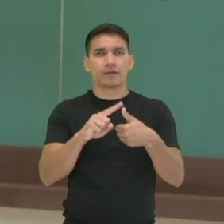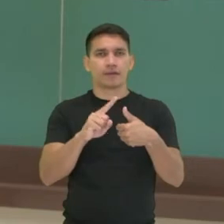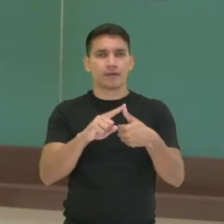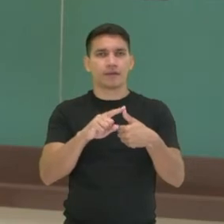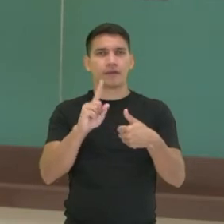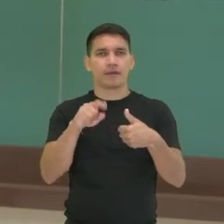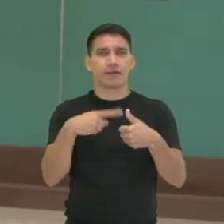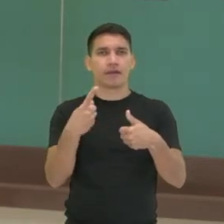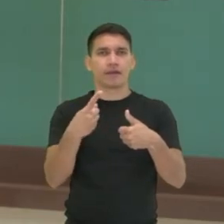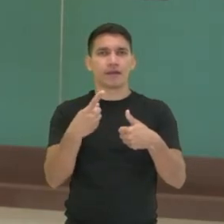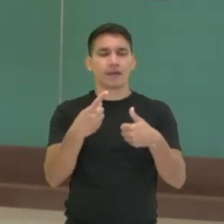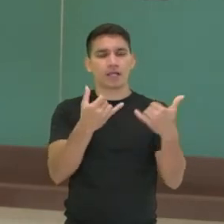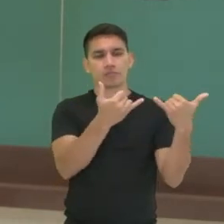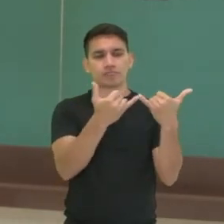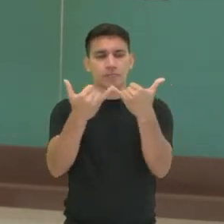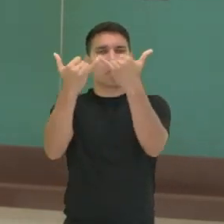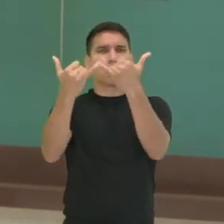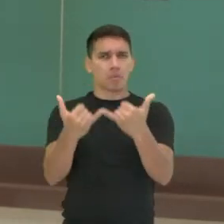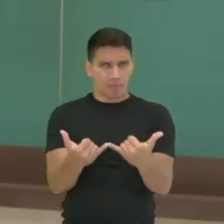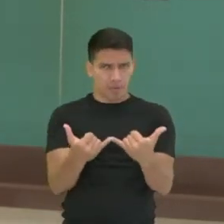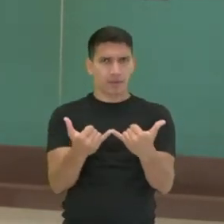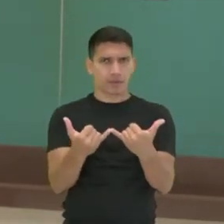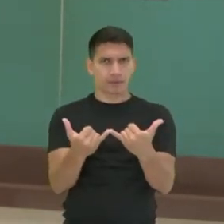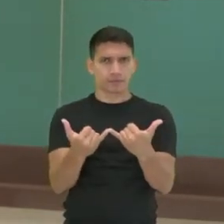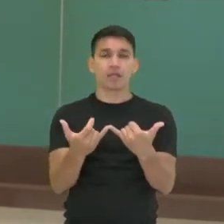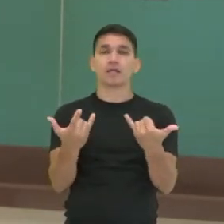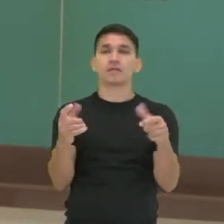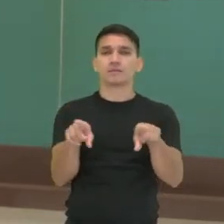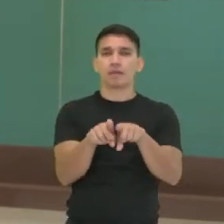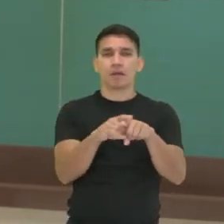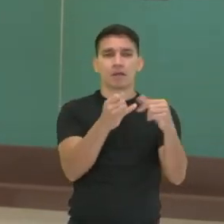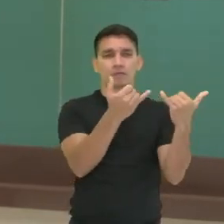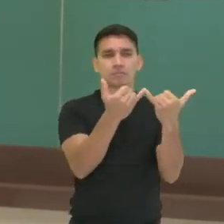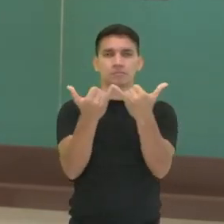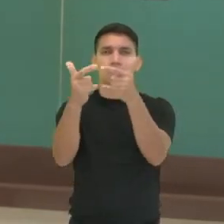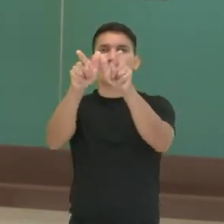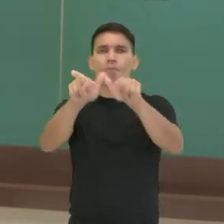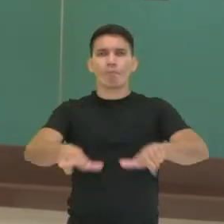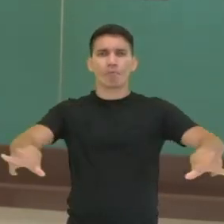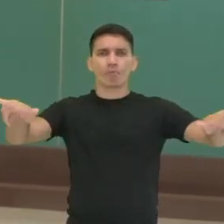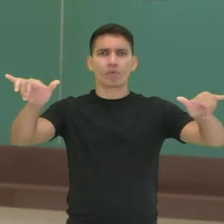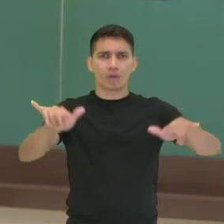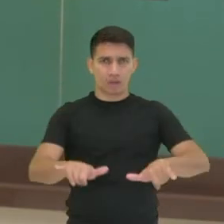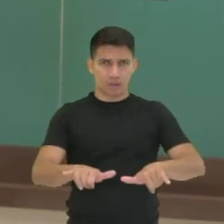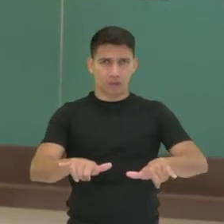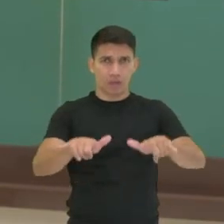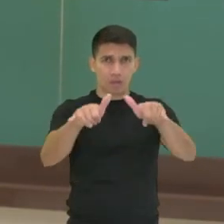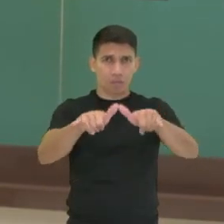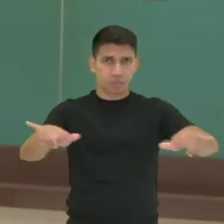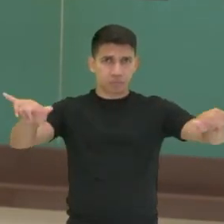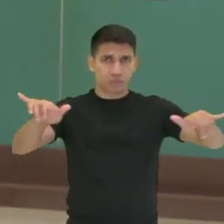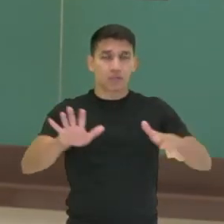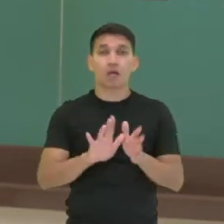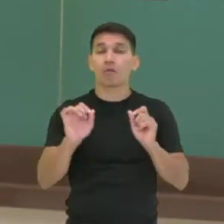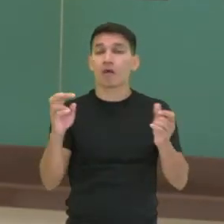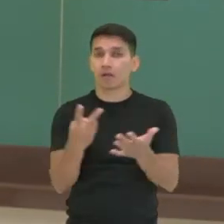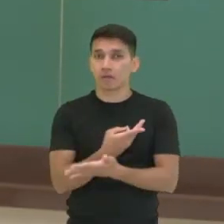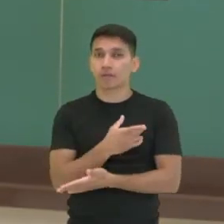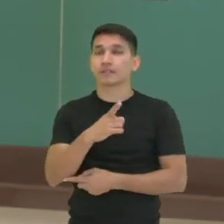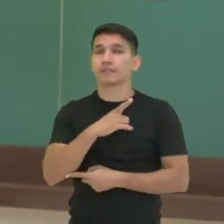oração coordenada sindética, e a assindética, aqui nós temos várias. Vai ter a